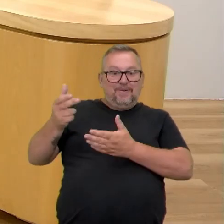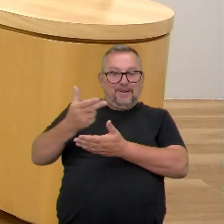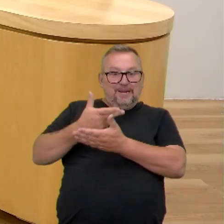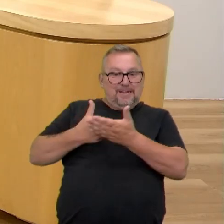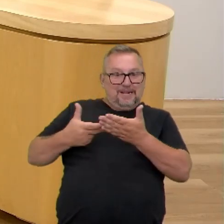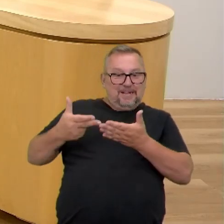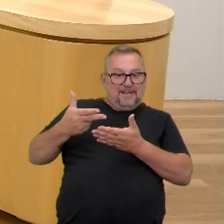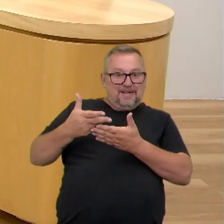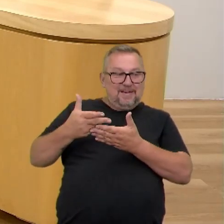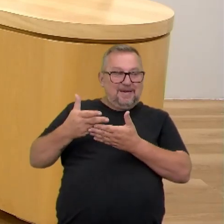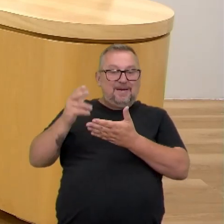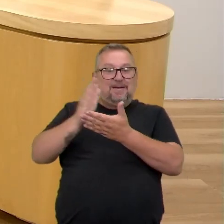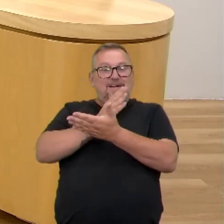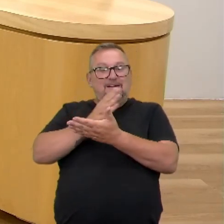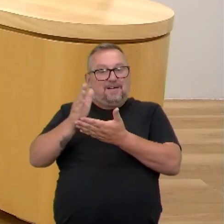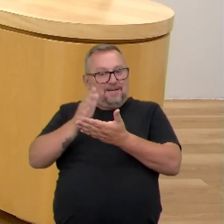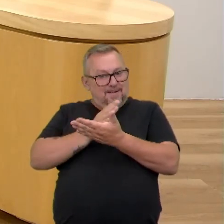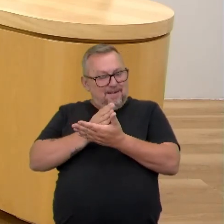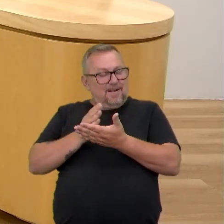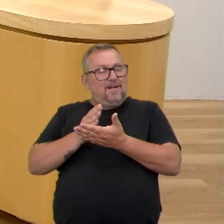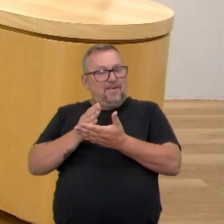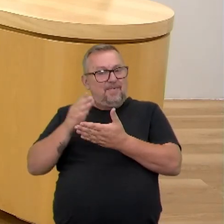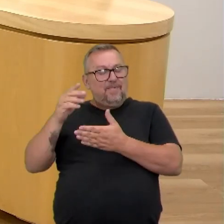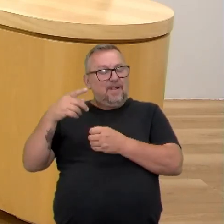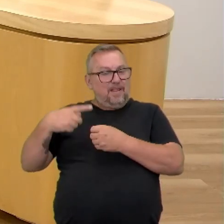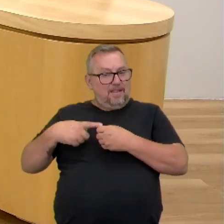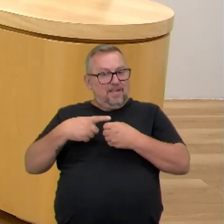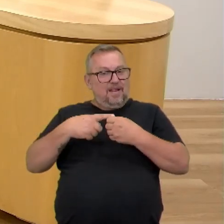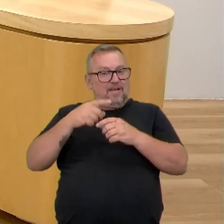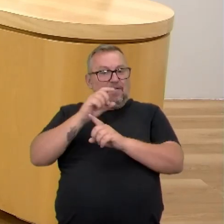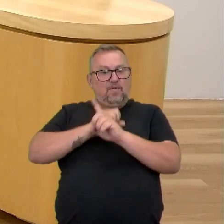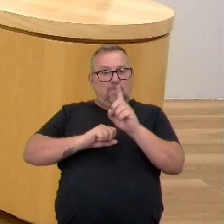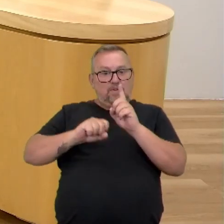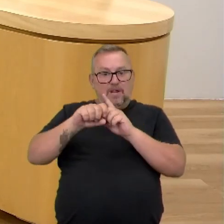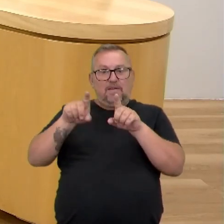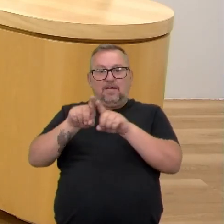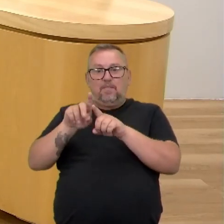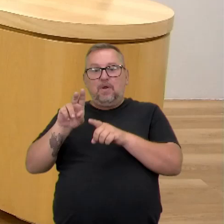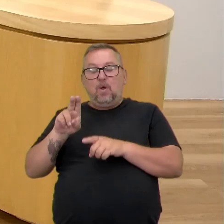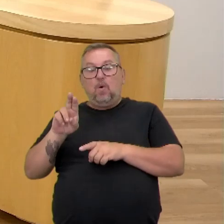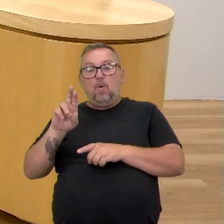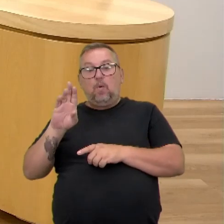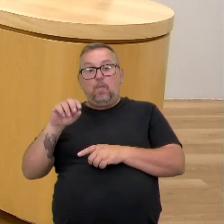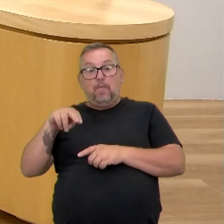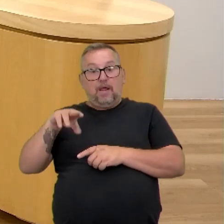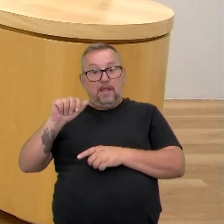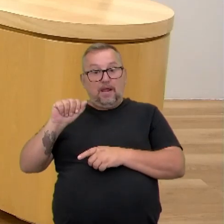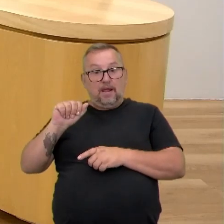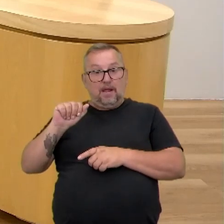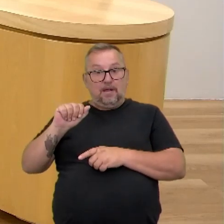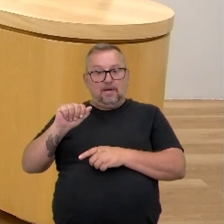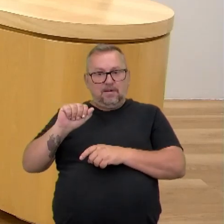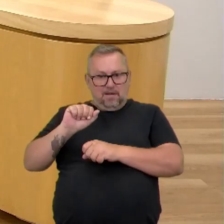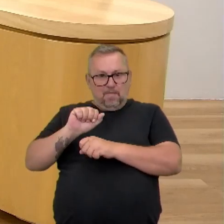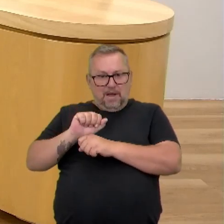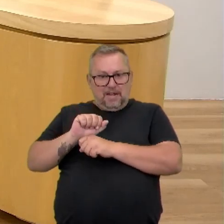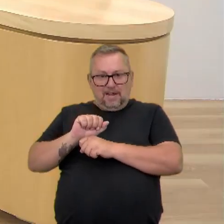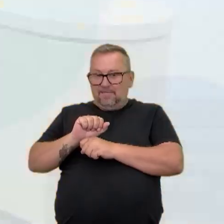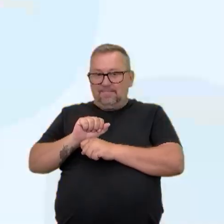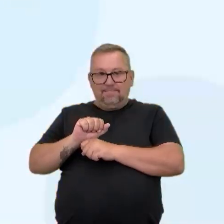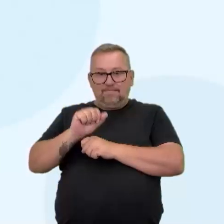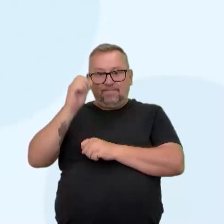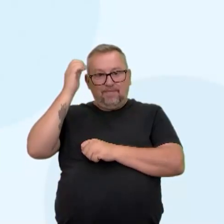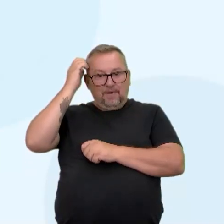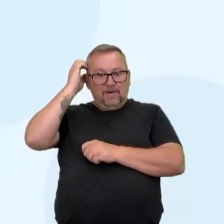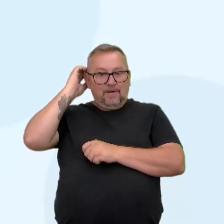desenhado, a fragmentação urbana agora, não só social, mas também urbana. Sim. Para aí, não. Agora,